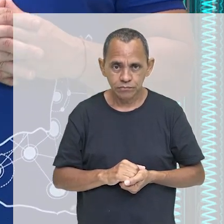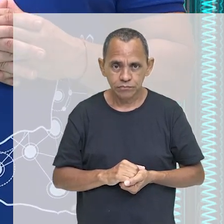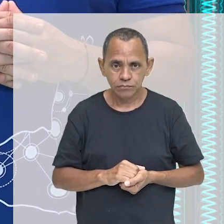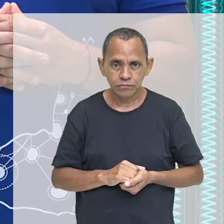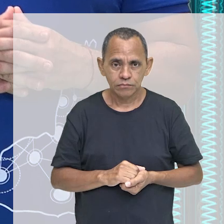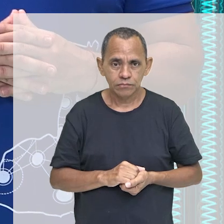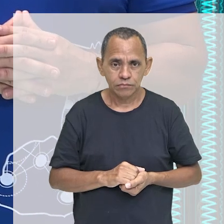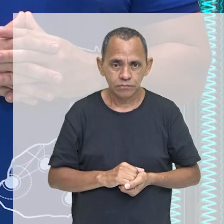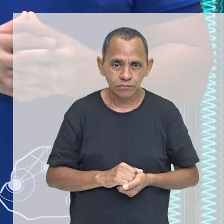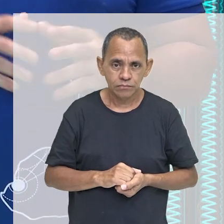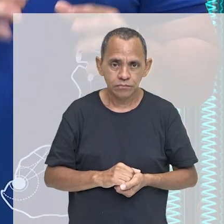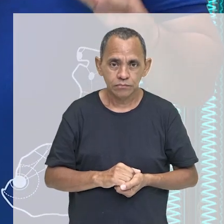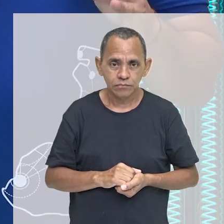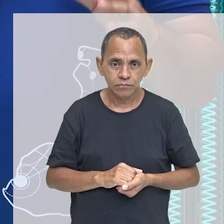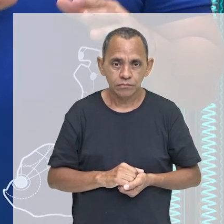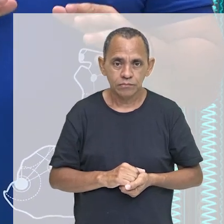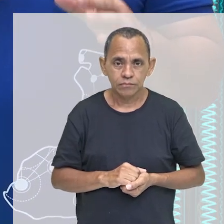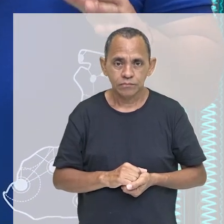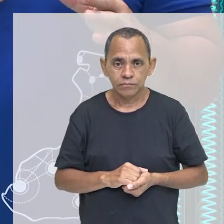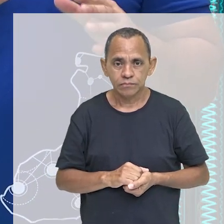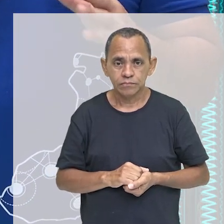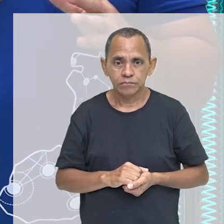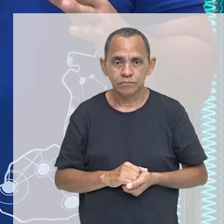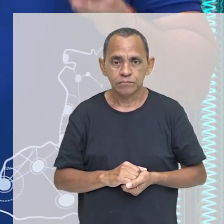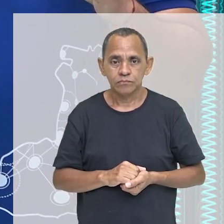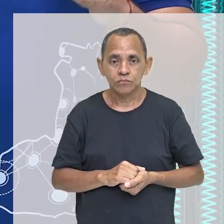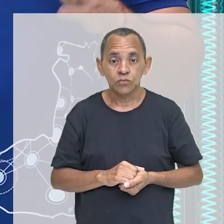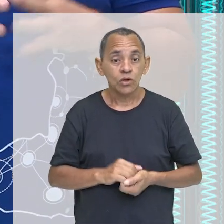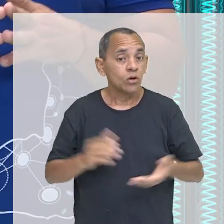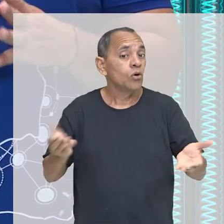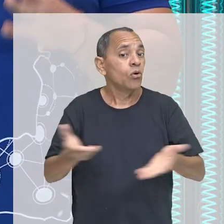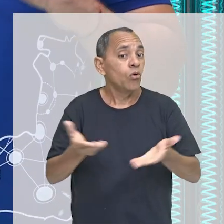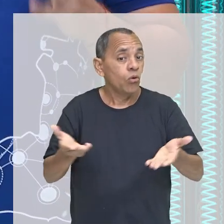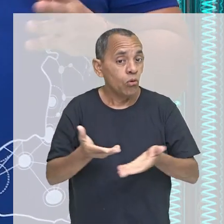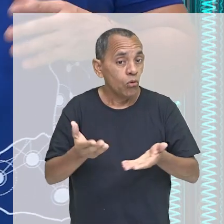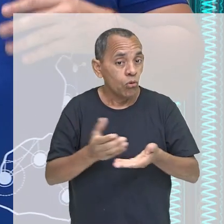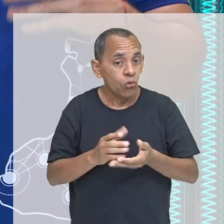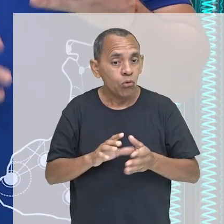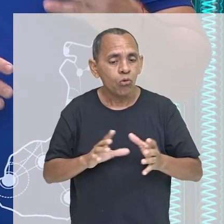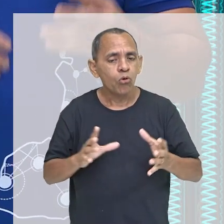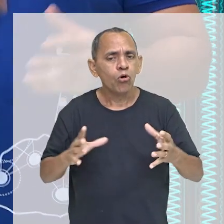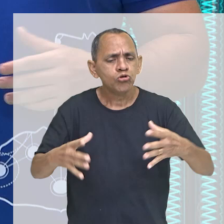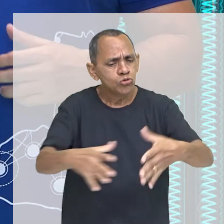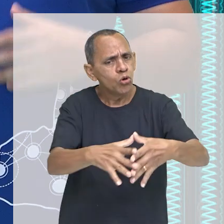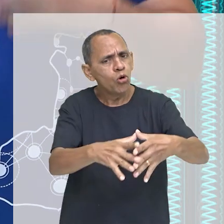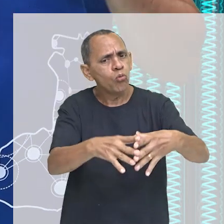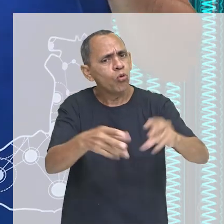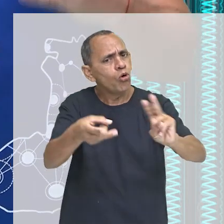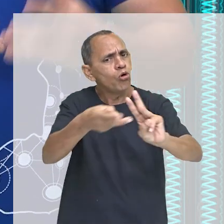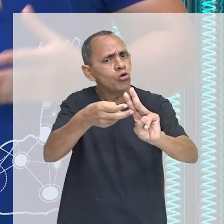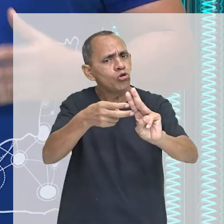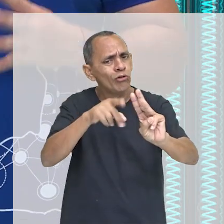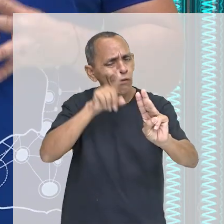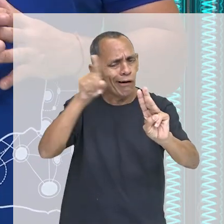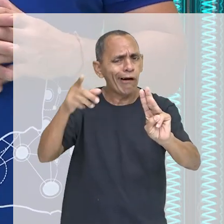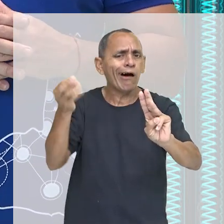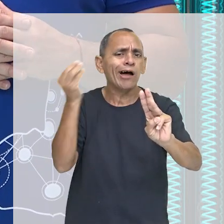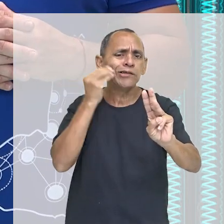resurgence movements. Então, olha só, ele fala aqui que hoje em dia essas comunidades indígenas elas